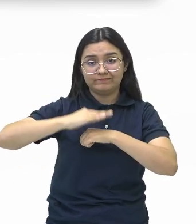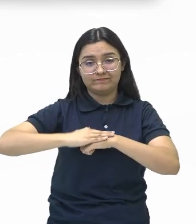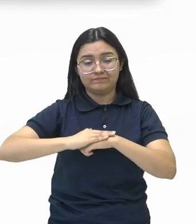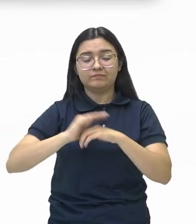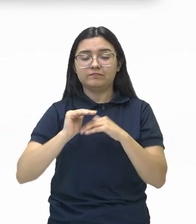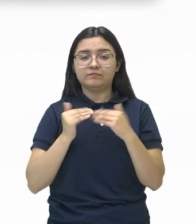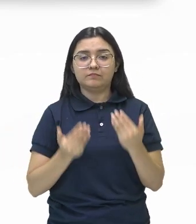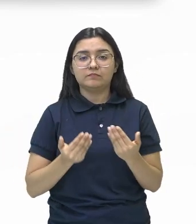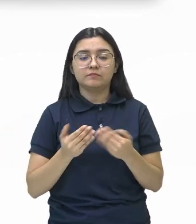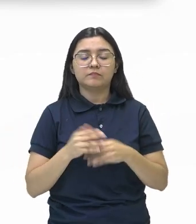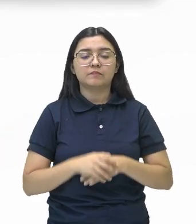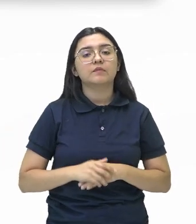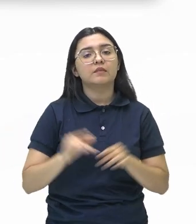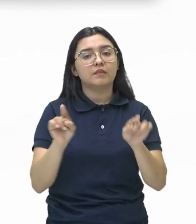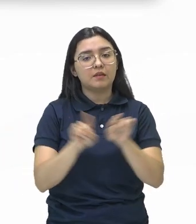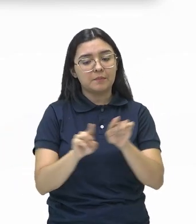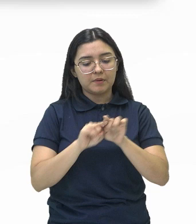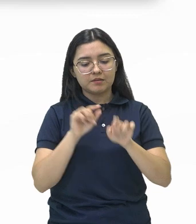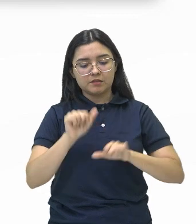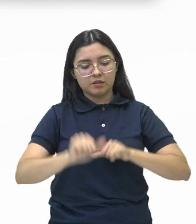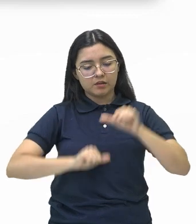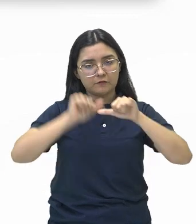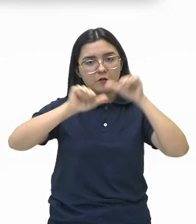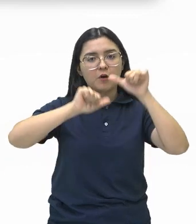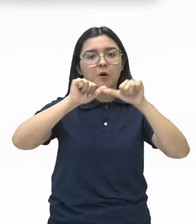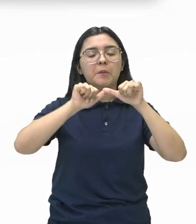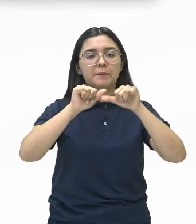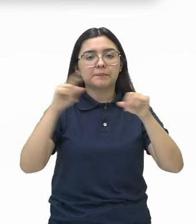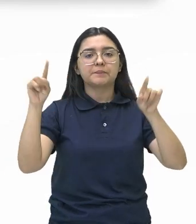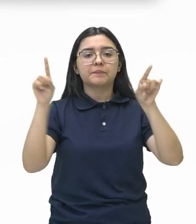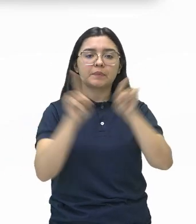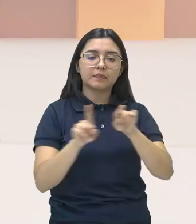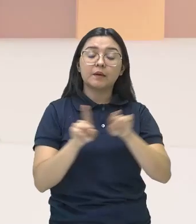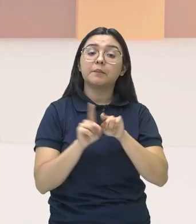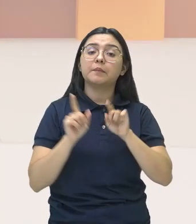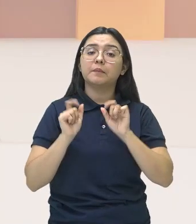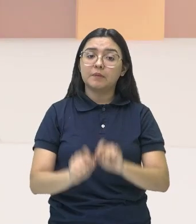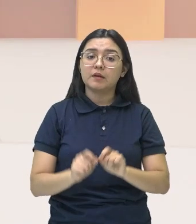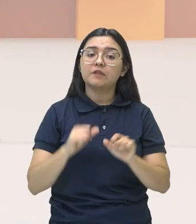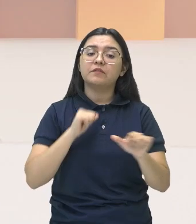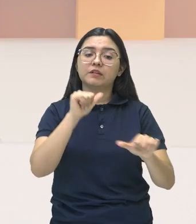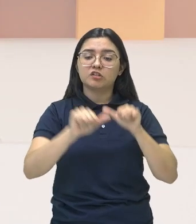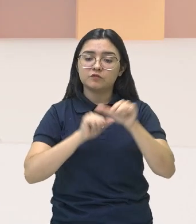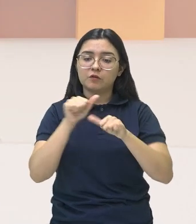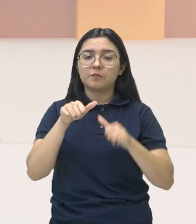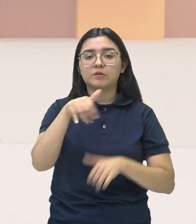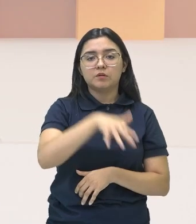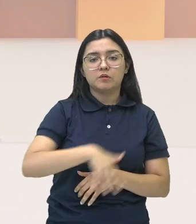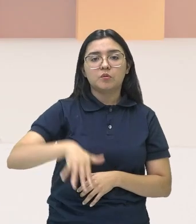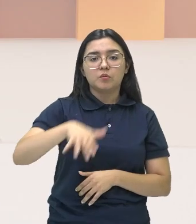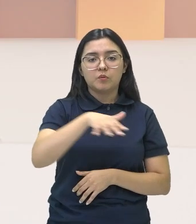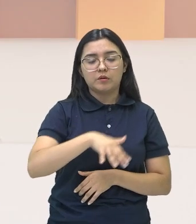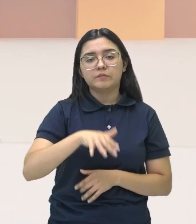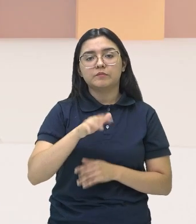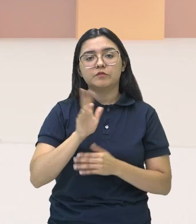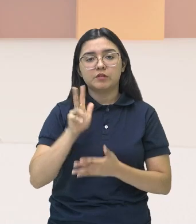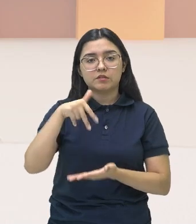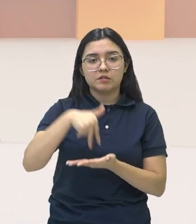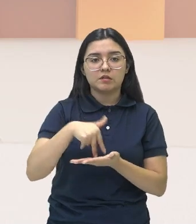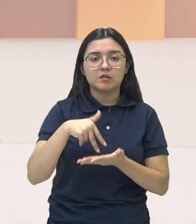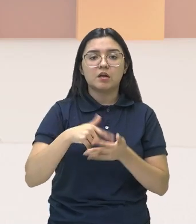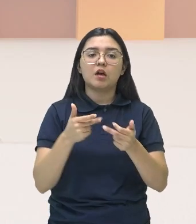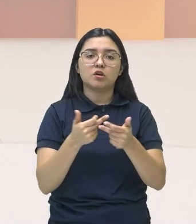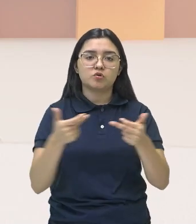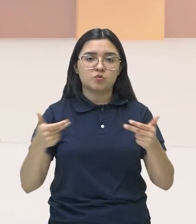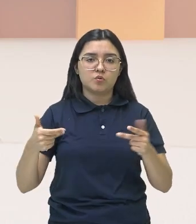ele se transforma. Da mesma maneira que ele vai transformando também a natureza, que ele vai transformando as